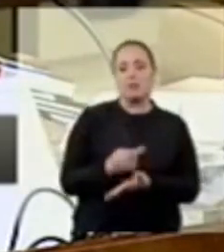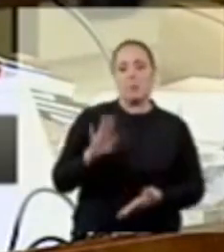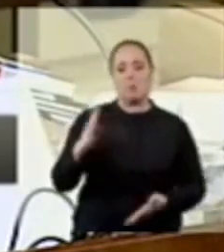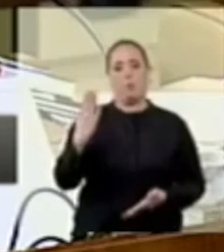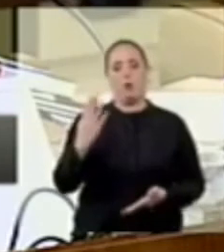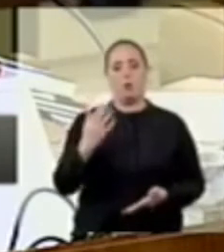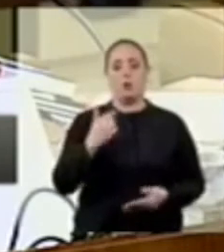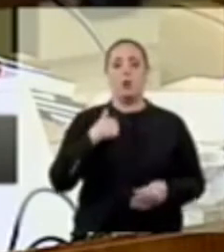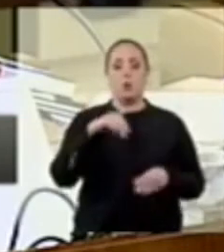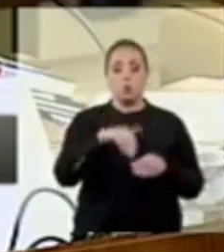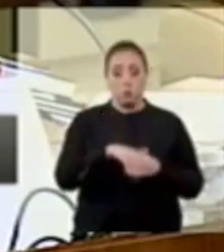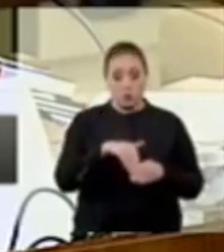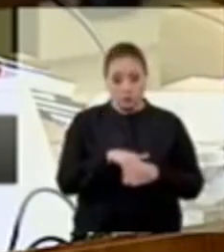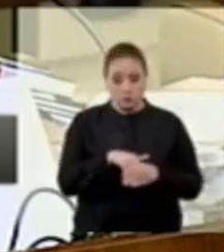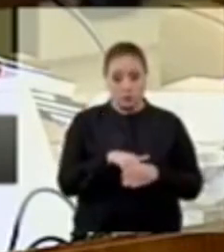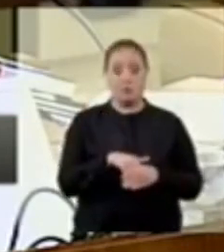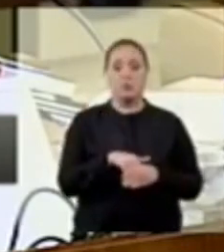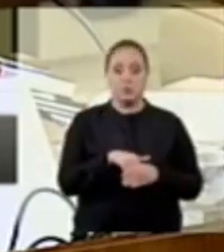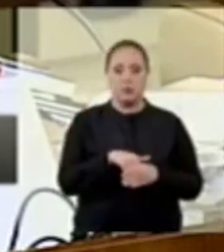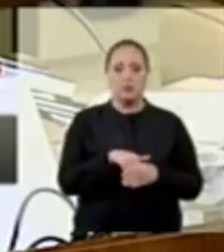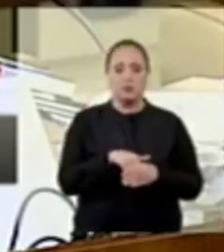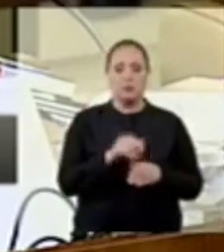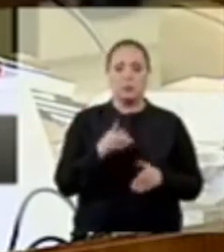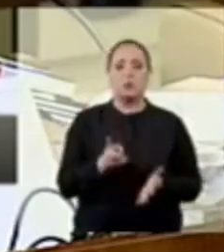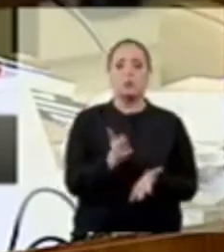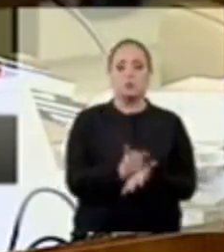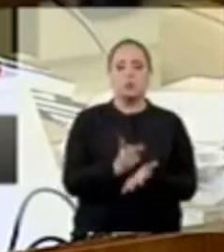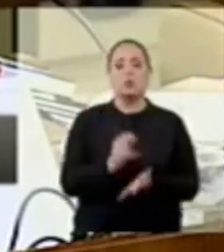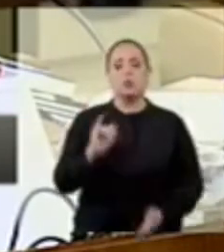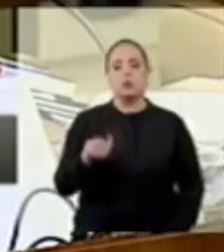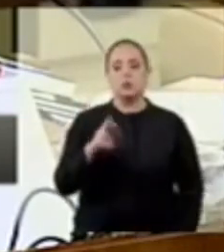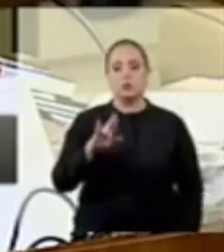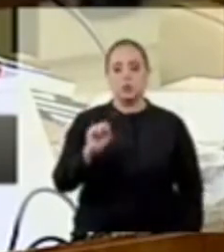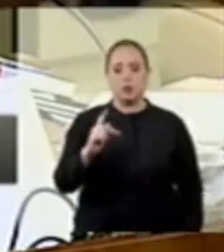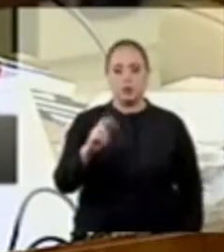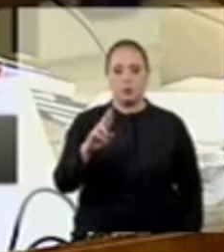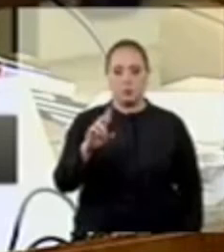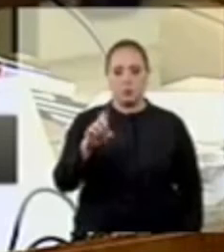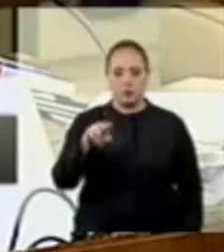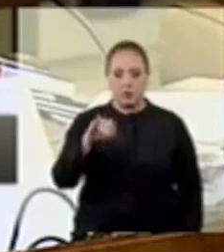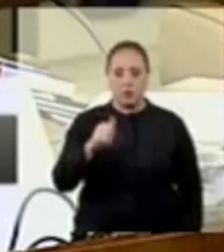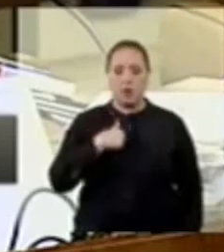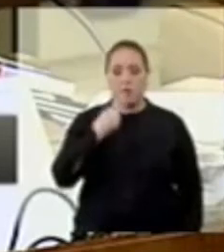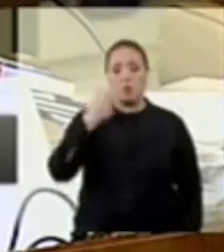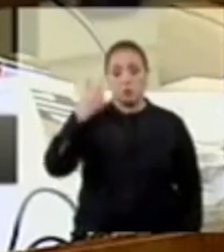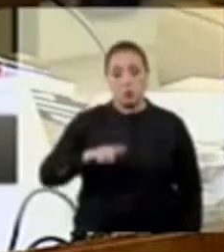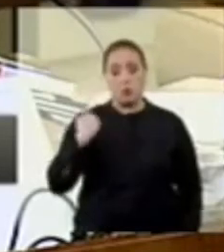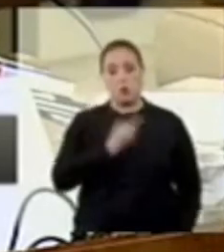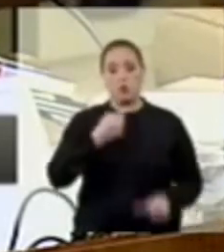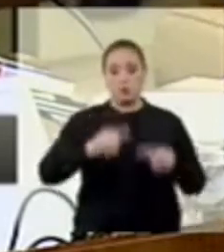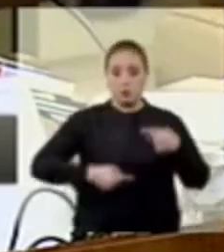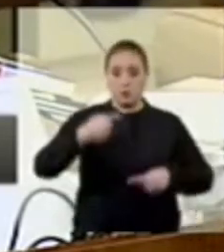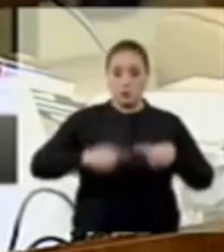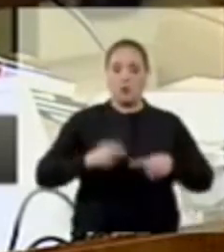eu voto pela manutenção da jurisprudência e eu repito nós estamos discutindo isso em